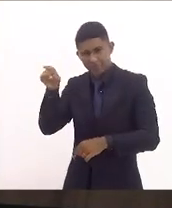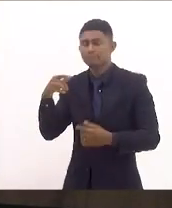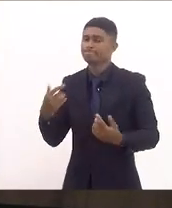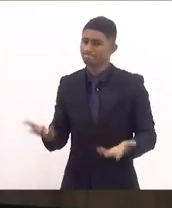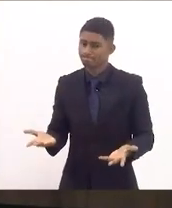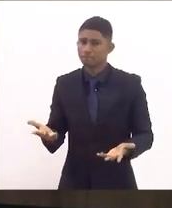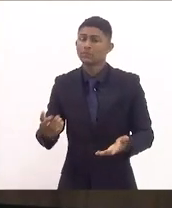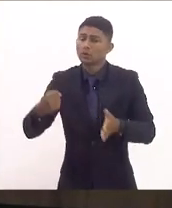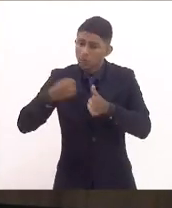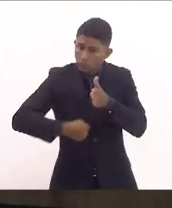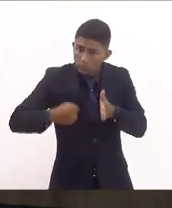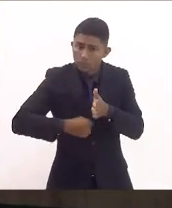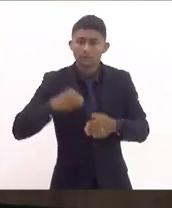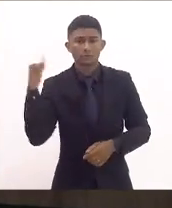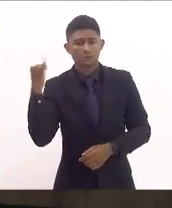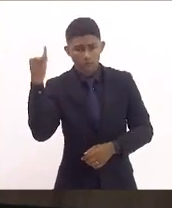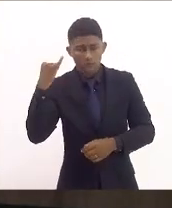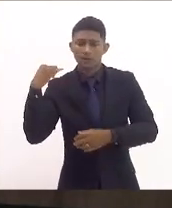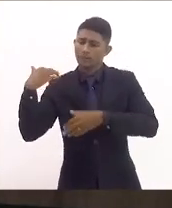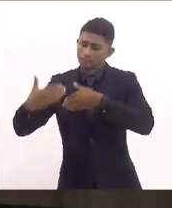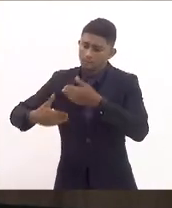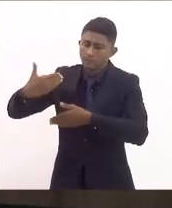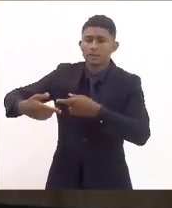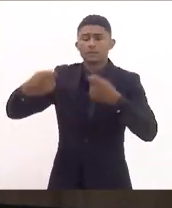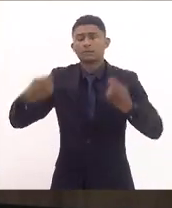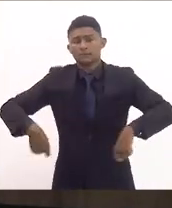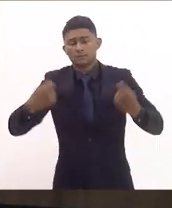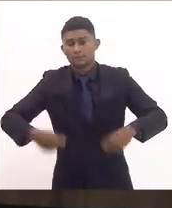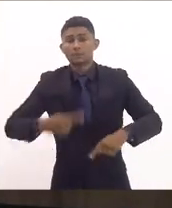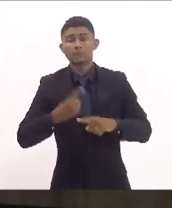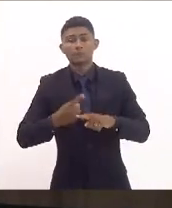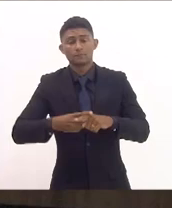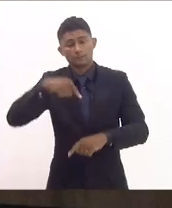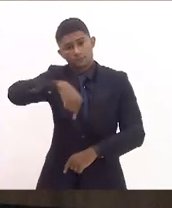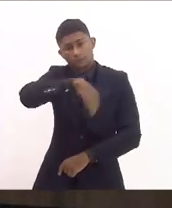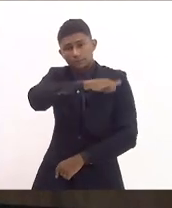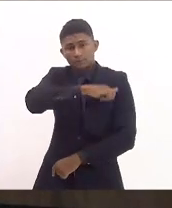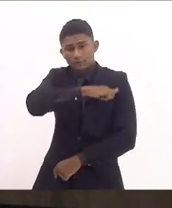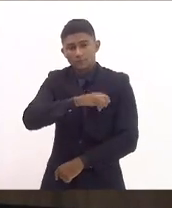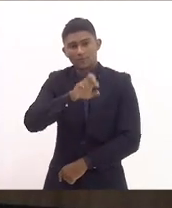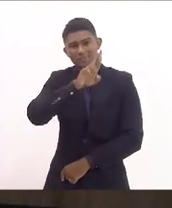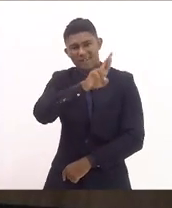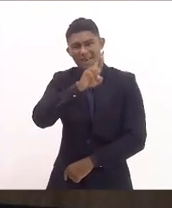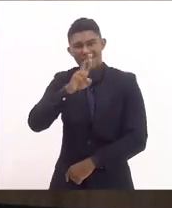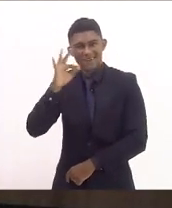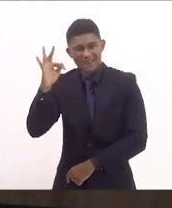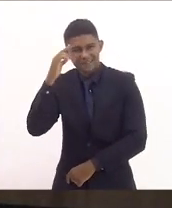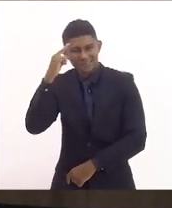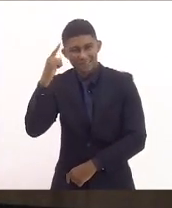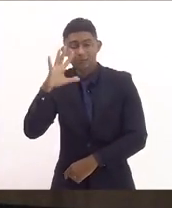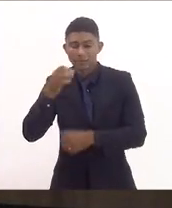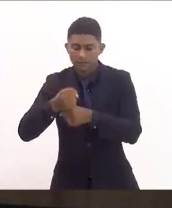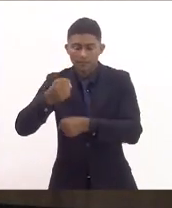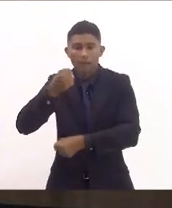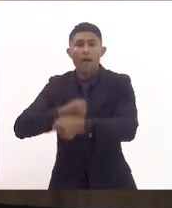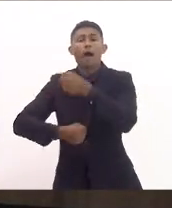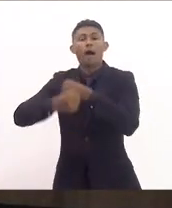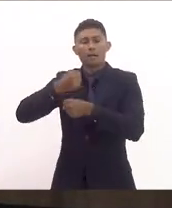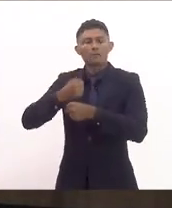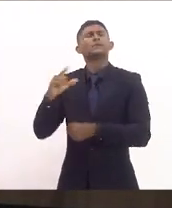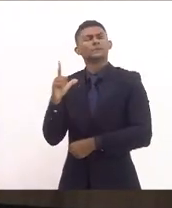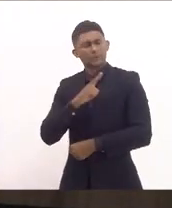importantes que tem que avançar porque a gente tá regime de recuperação fiscal manual último ano teve muita categoria